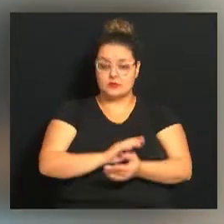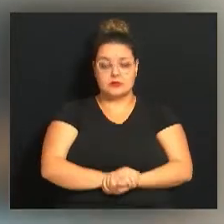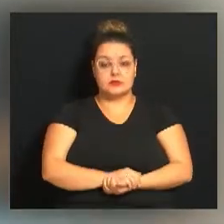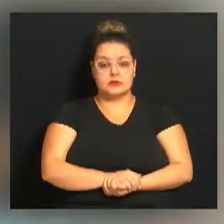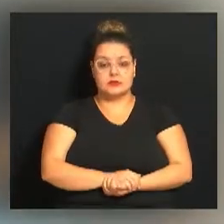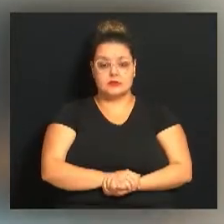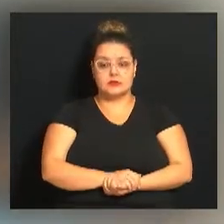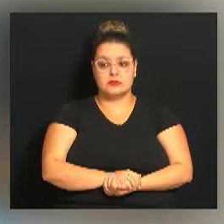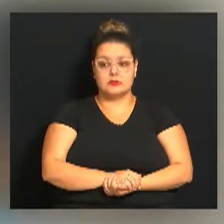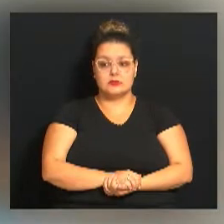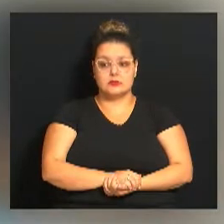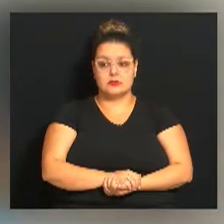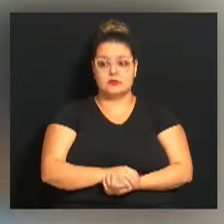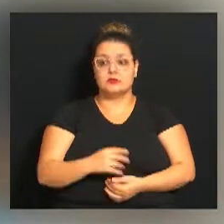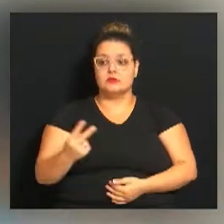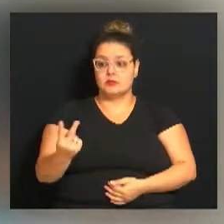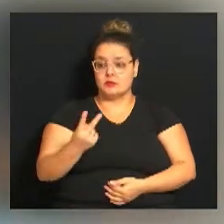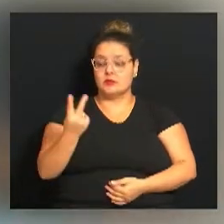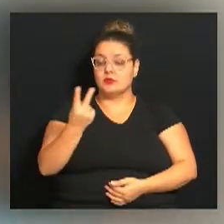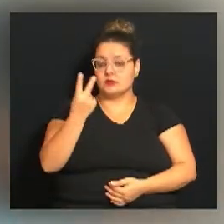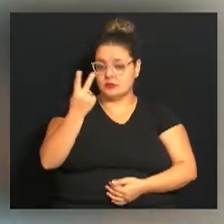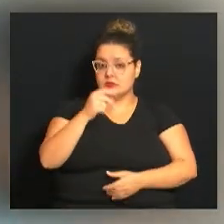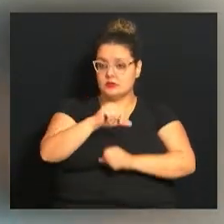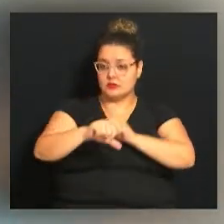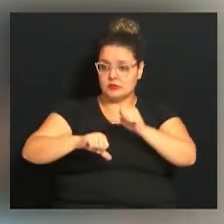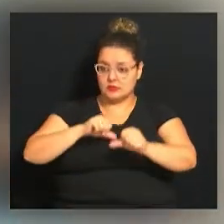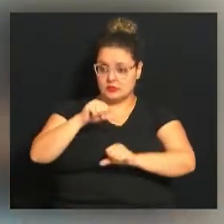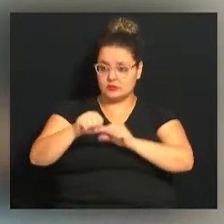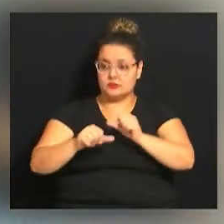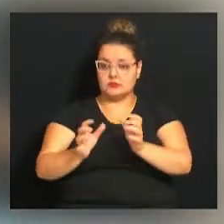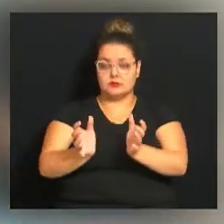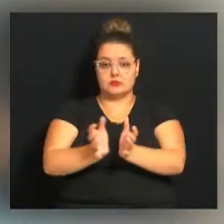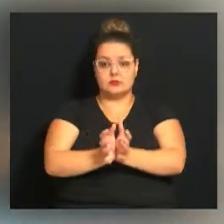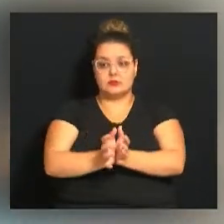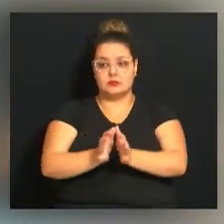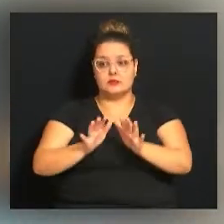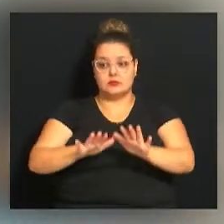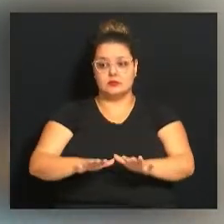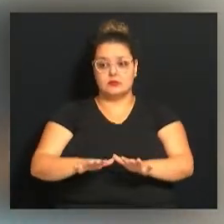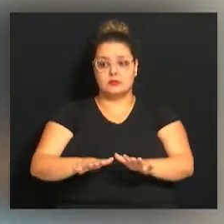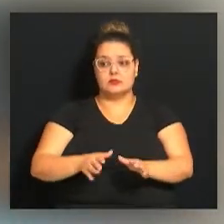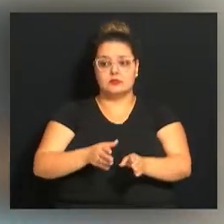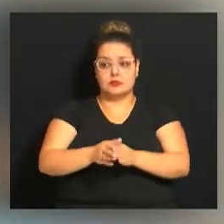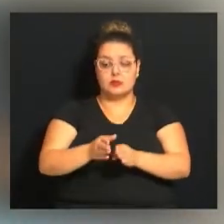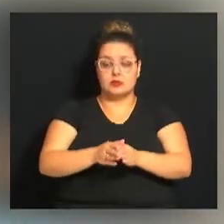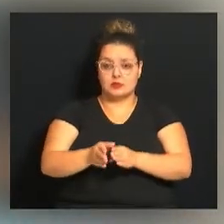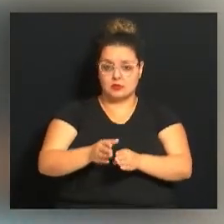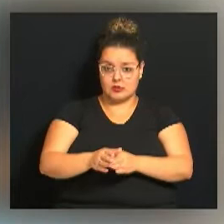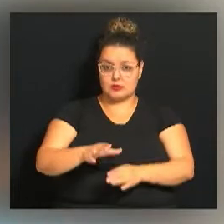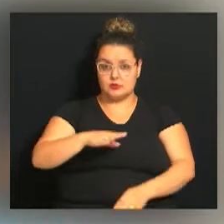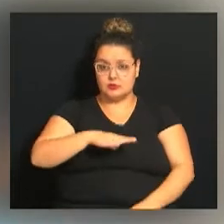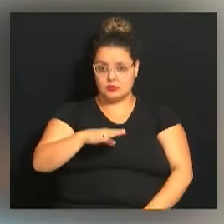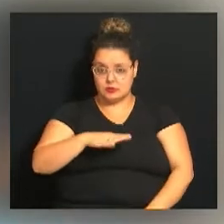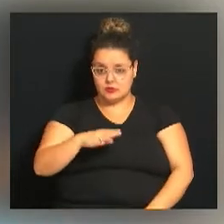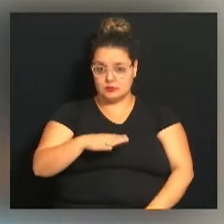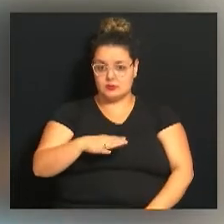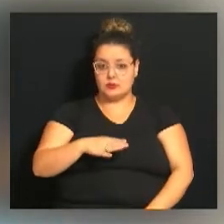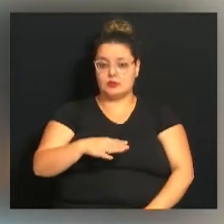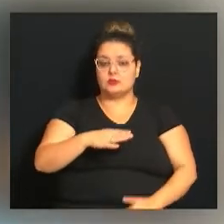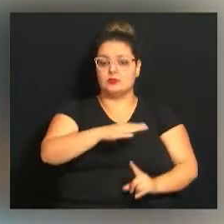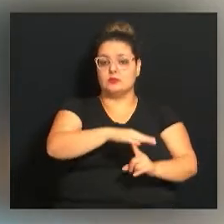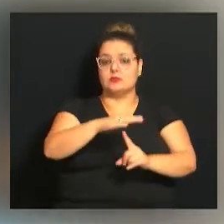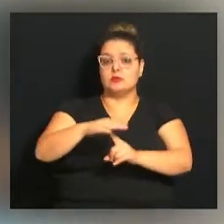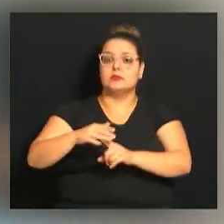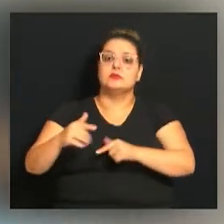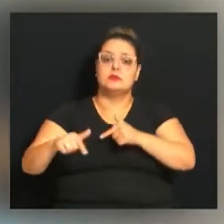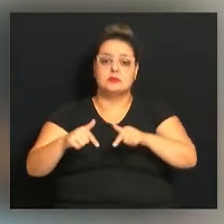que, valorizando com essa alteração a Comissão Permanente do Conselho Municipal do Meio Ambiente, se trabalhe com essa perspectiva, né,